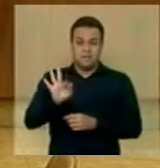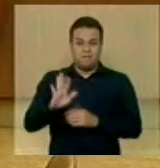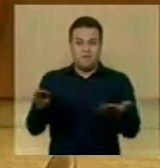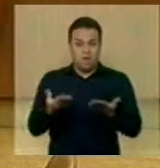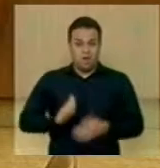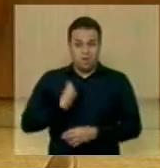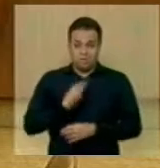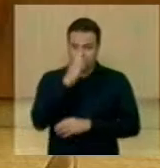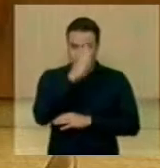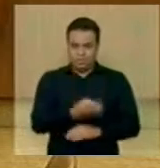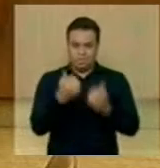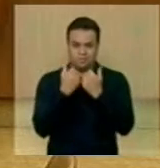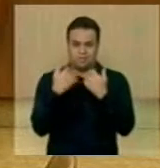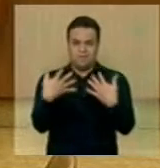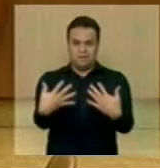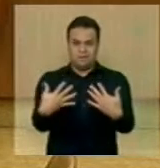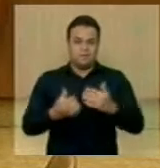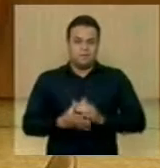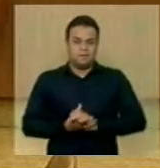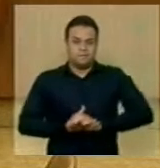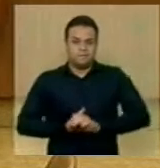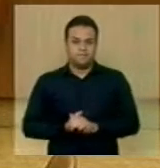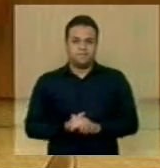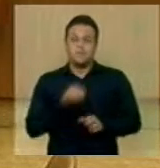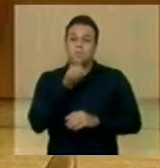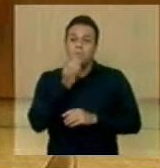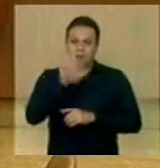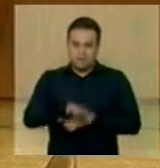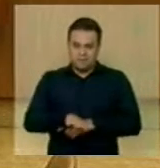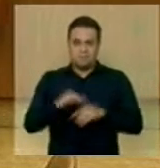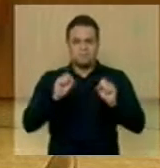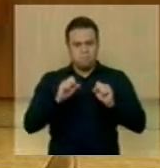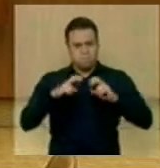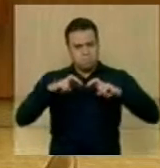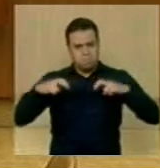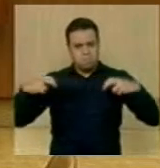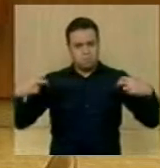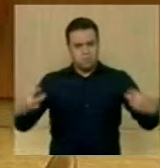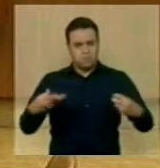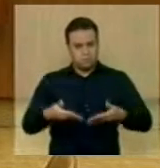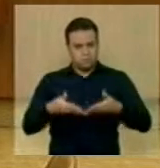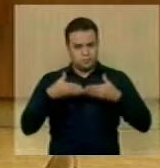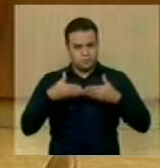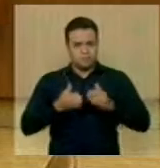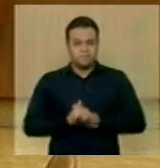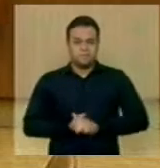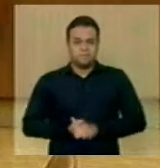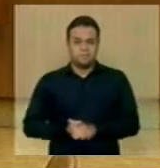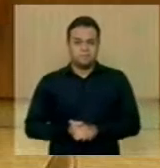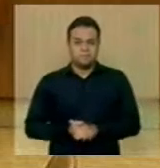vivo, direto do plenário. Boa tarde a todos. Podemos nos assentar, por favor.